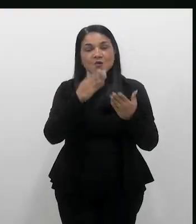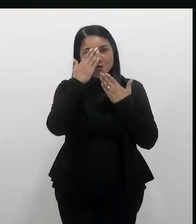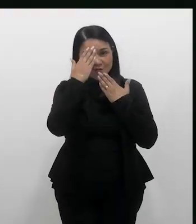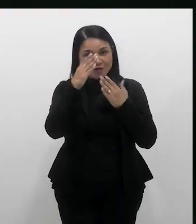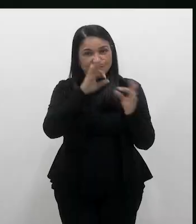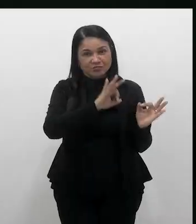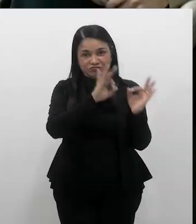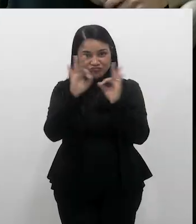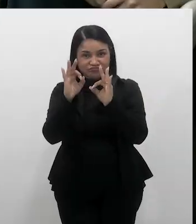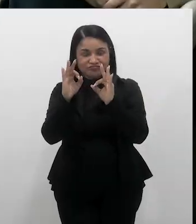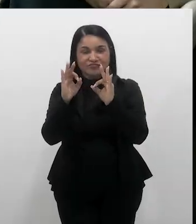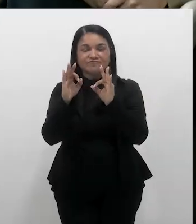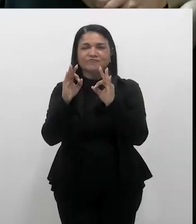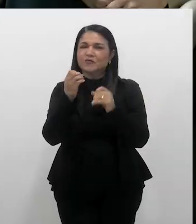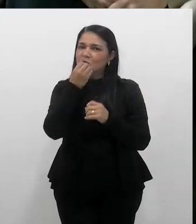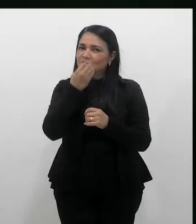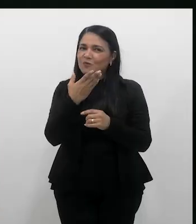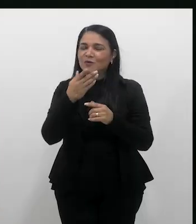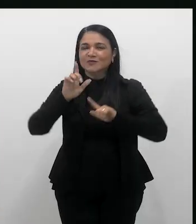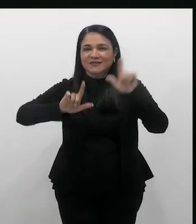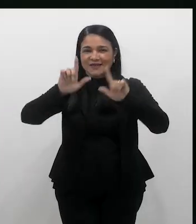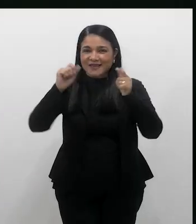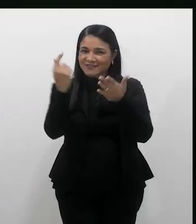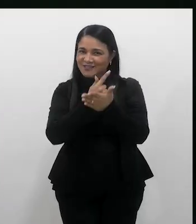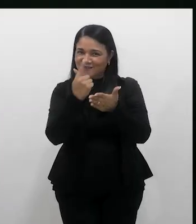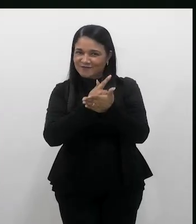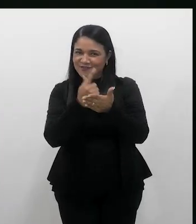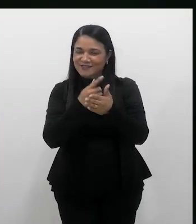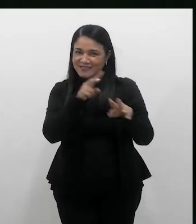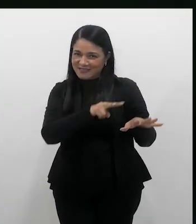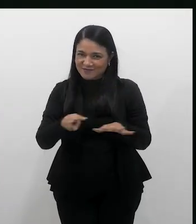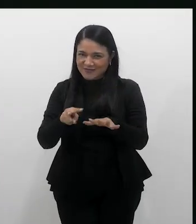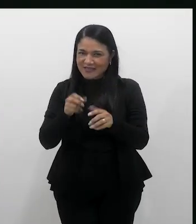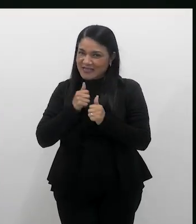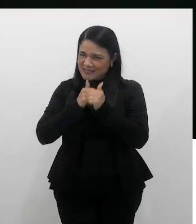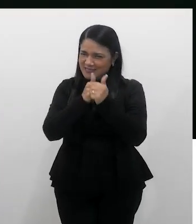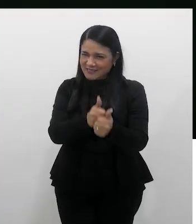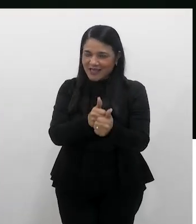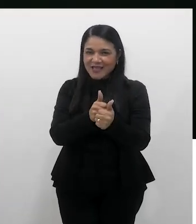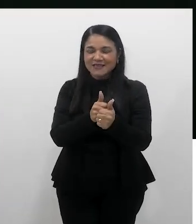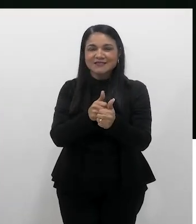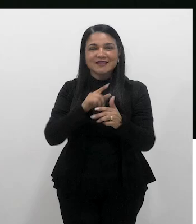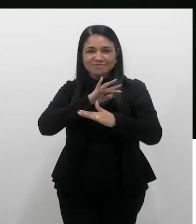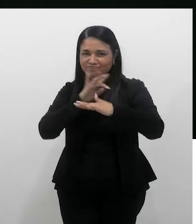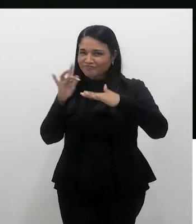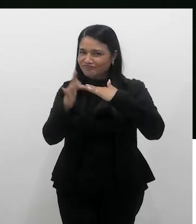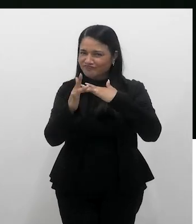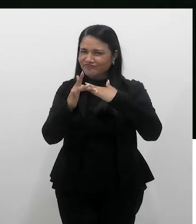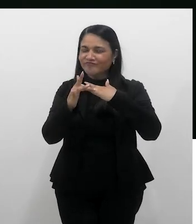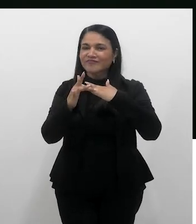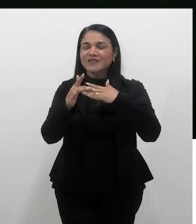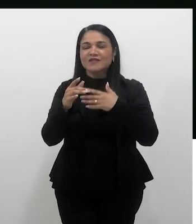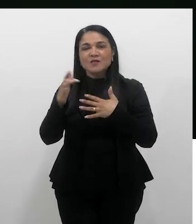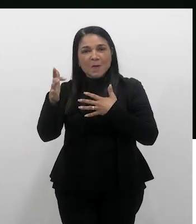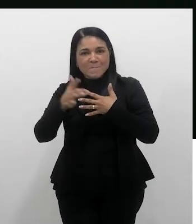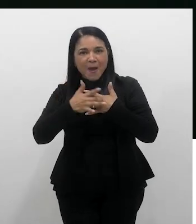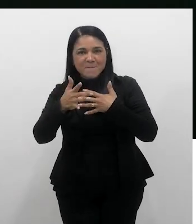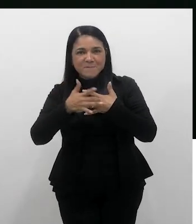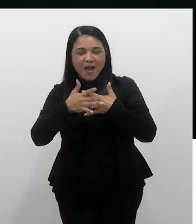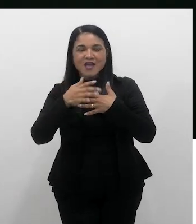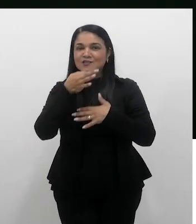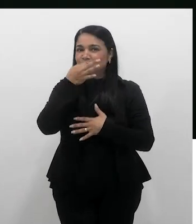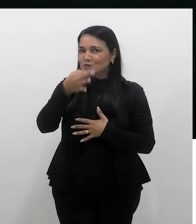obrigada a você pela sua audiência. Foi muito bom ter vocês por aqui no Alerj Revista dessa semana. Segue a gente nas redes sociais, deixa lá